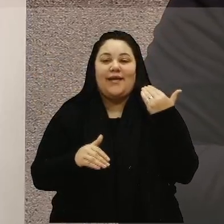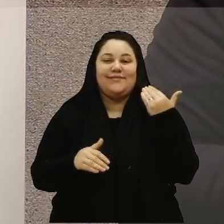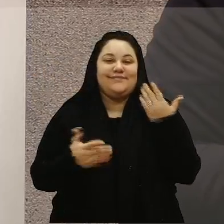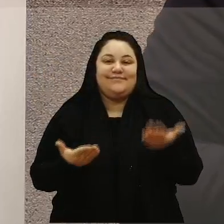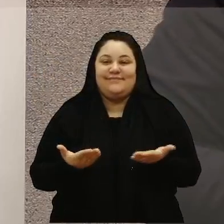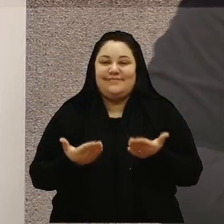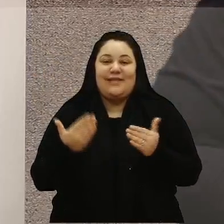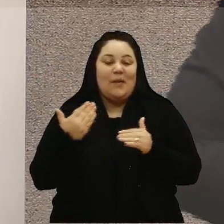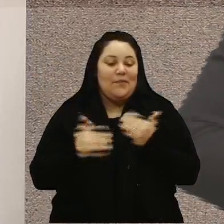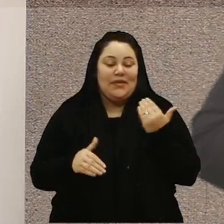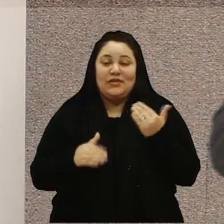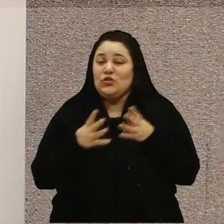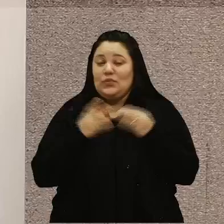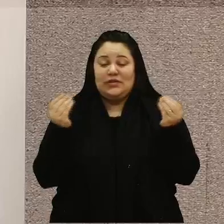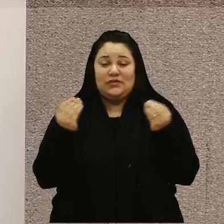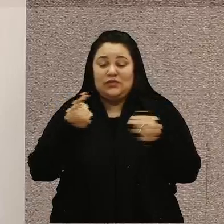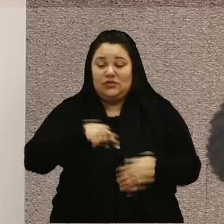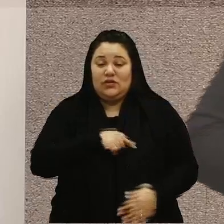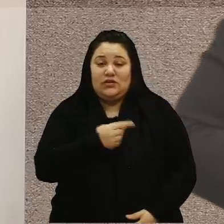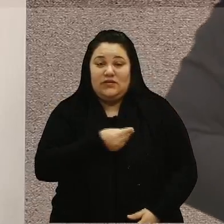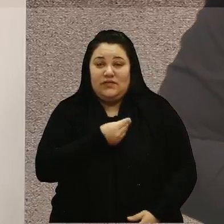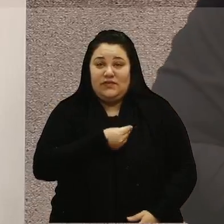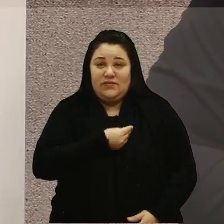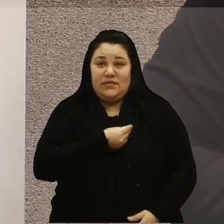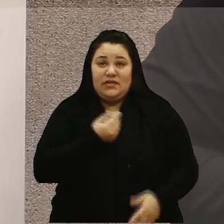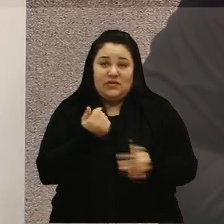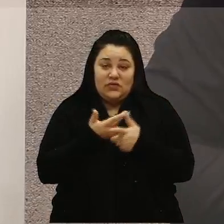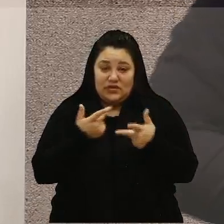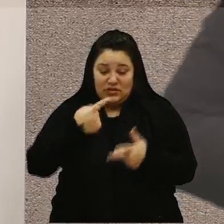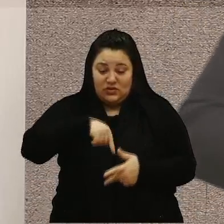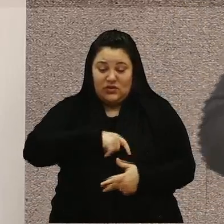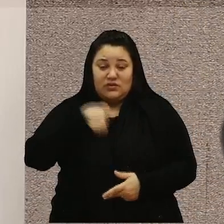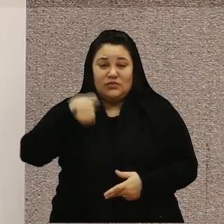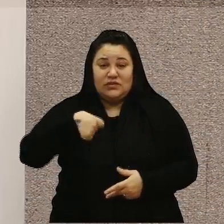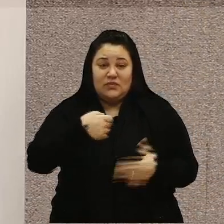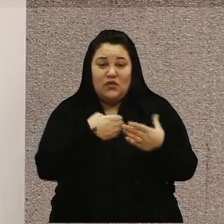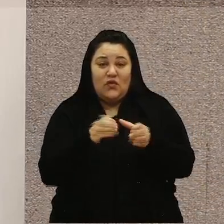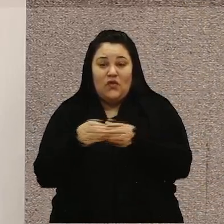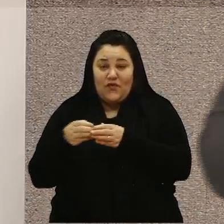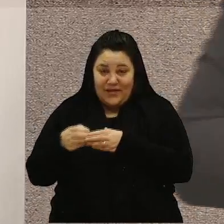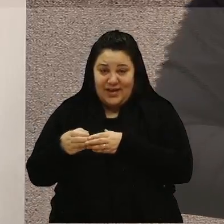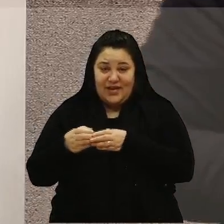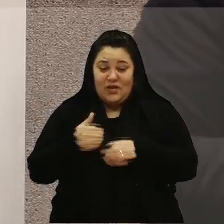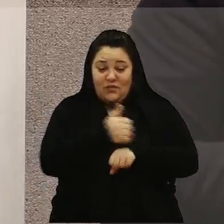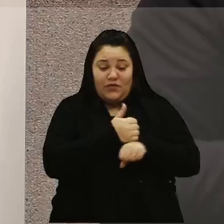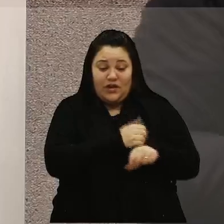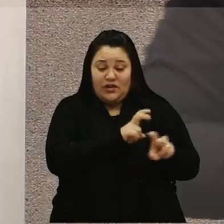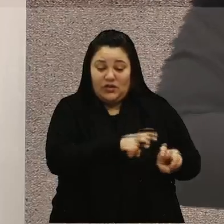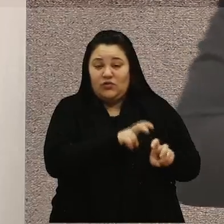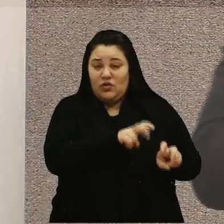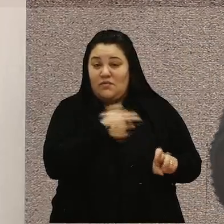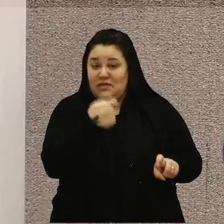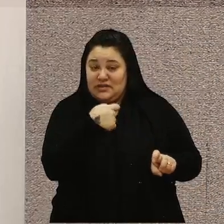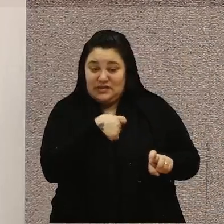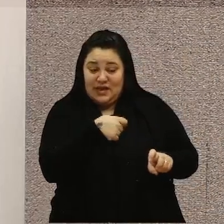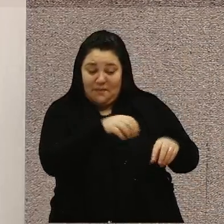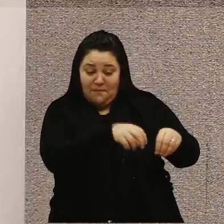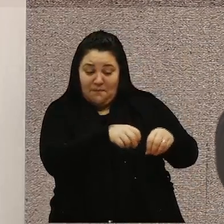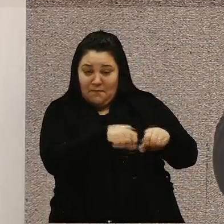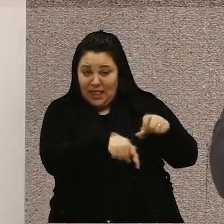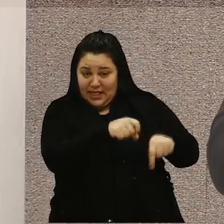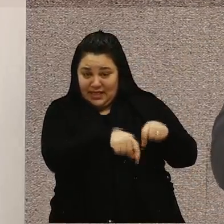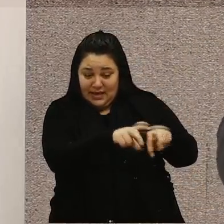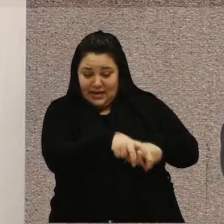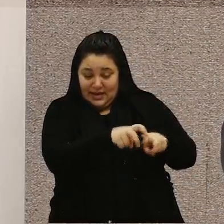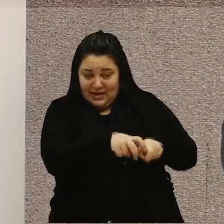abordagem. Aí nós vivemos, além de tudo isso, nós temos que conviver com o agricultor tendo que plantar e, além de torcer, tem que